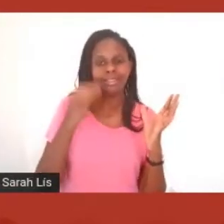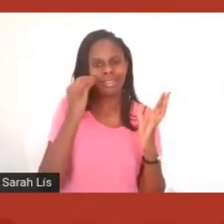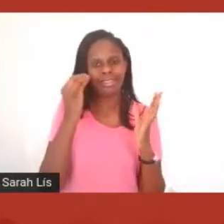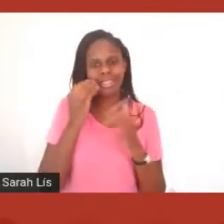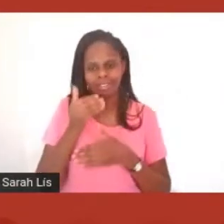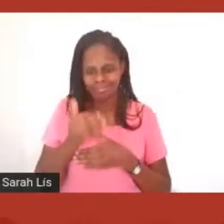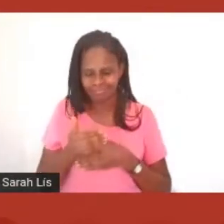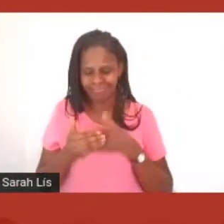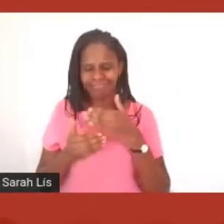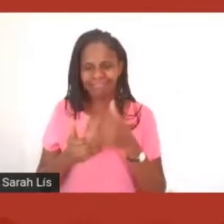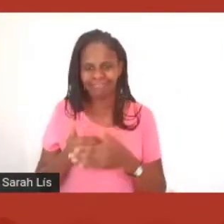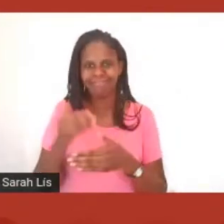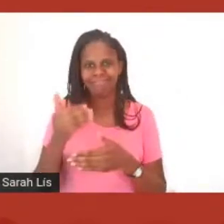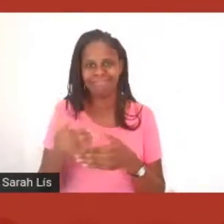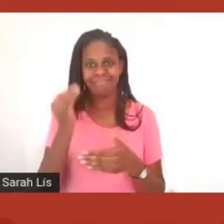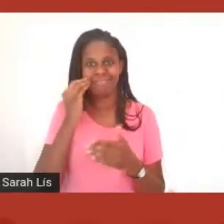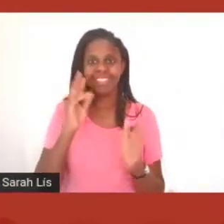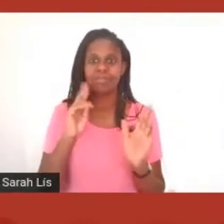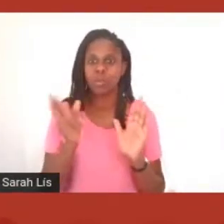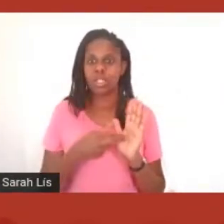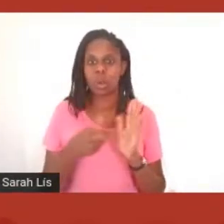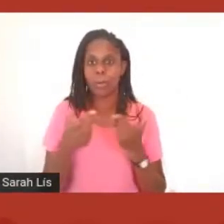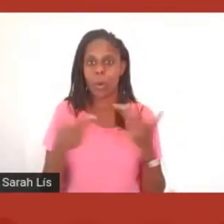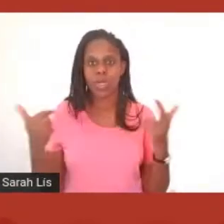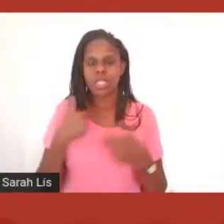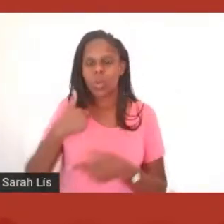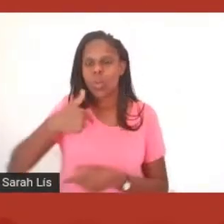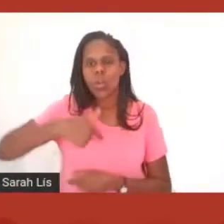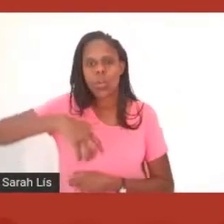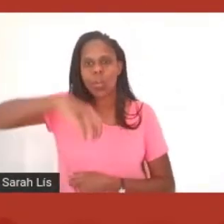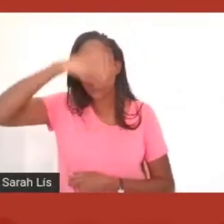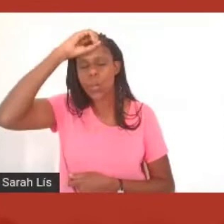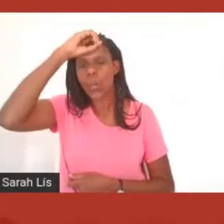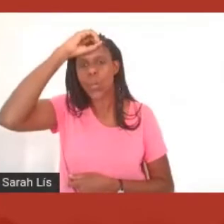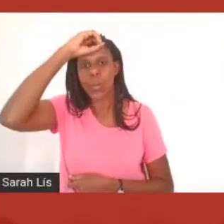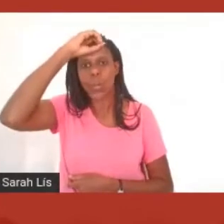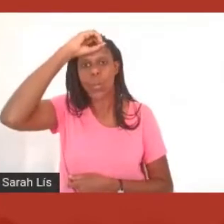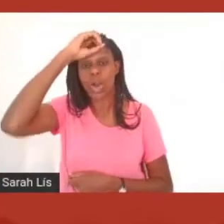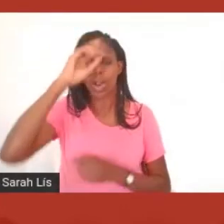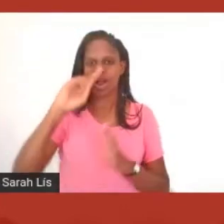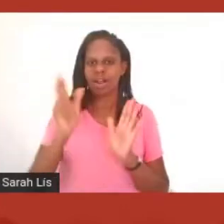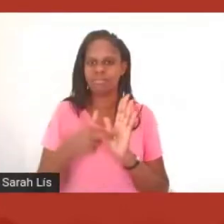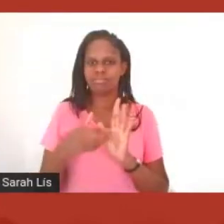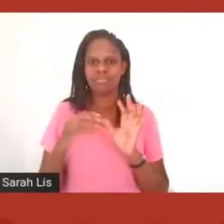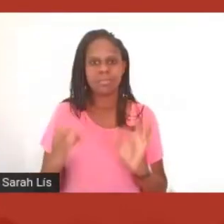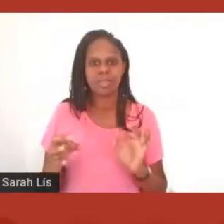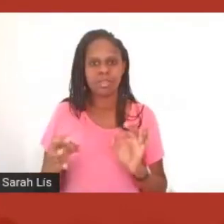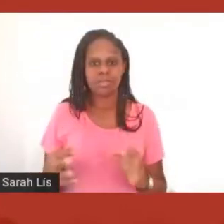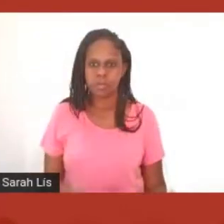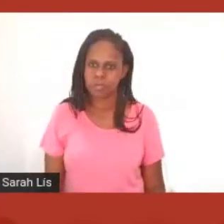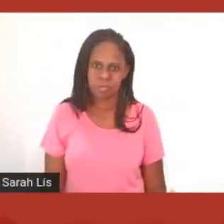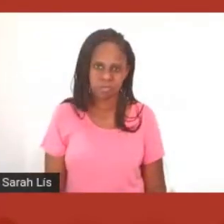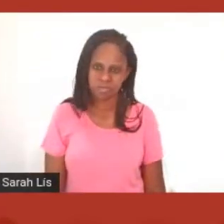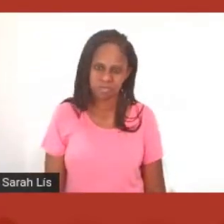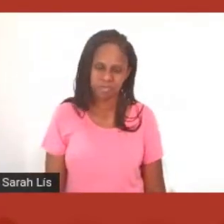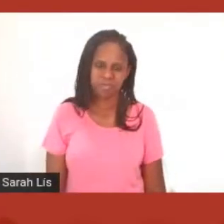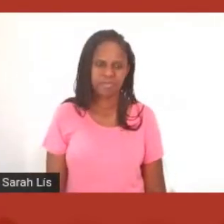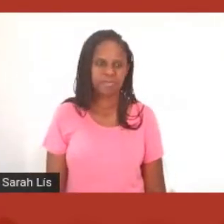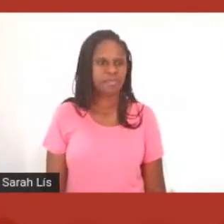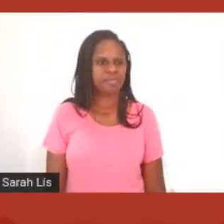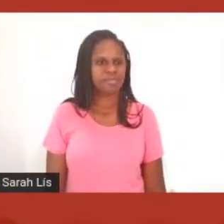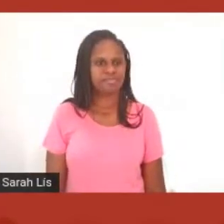tentar responder uma coisa que eu não faria ideia de qual que é a resposta de verdade. É,